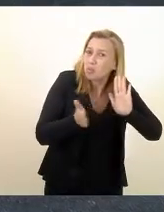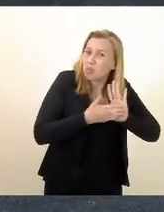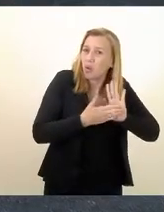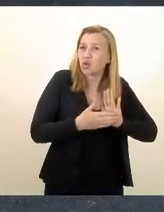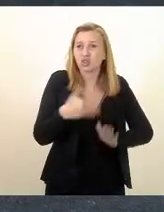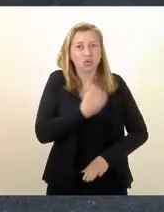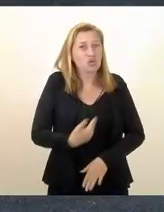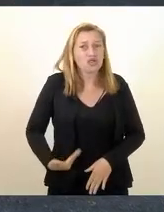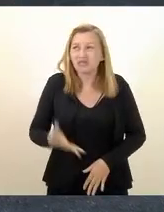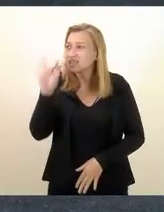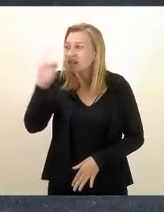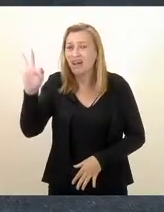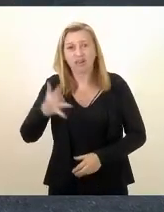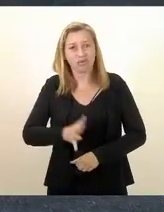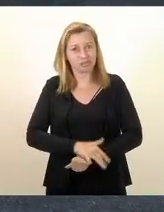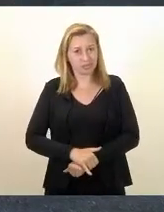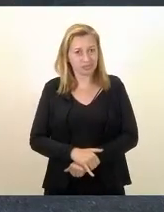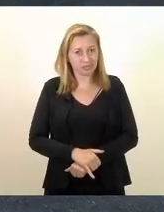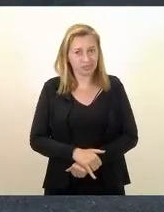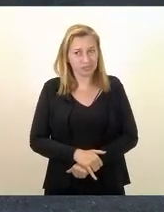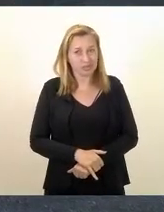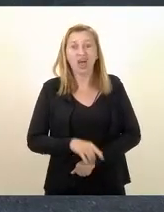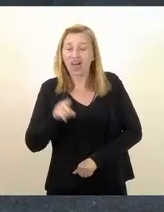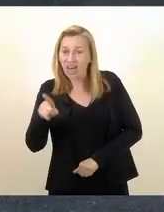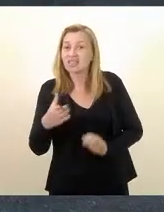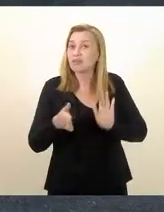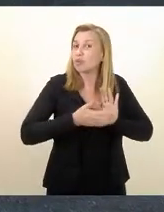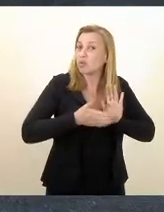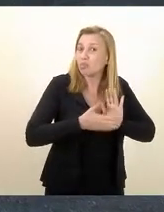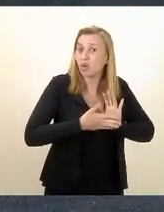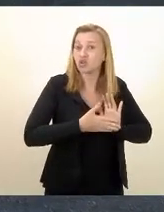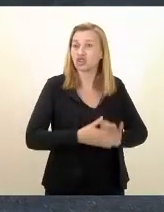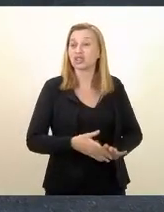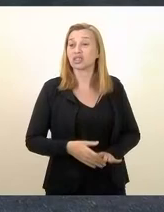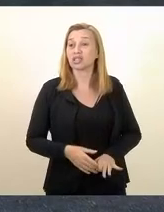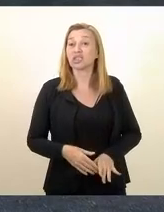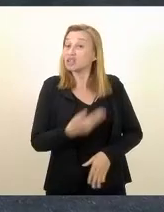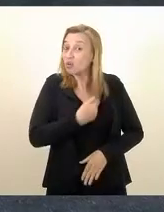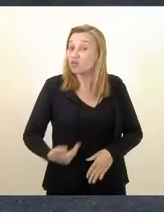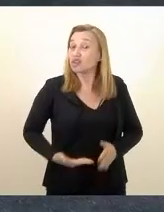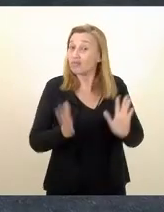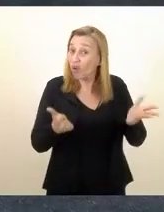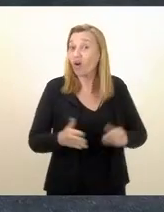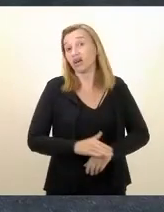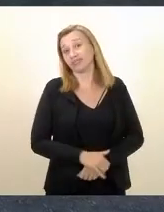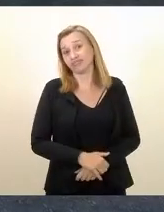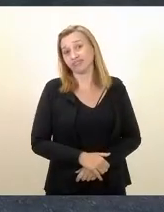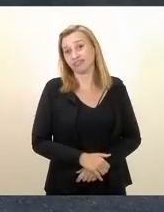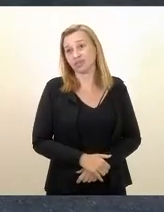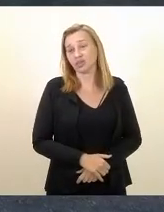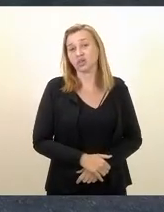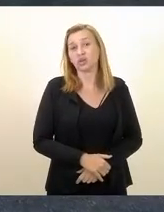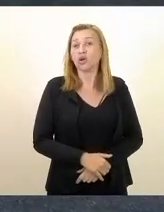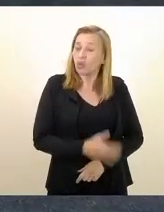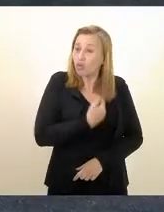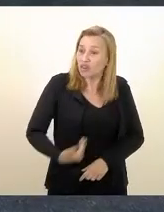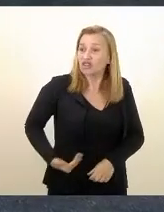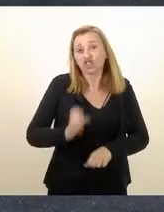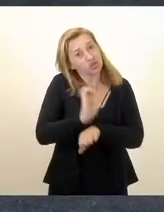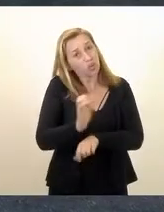atual governo federal essa tem sido a proposta inclusive desse governo desse governo estadual